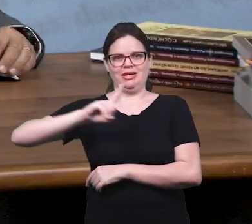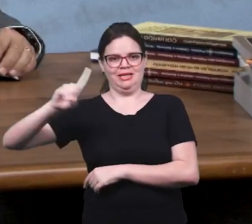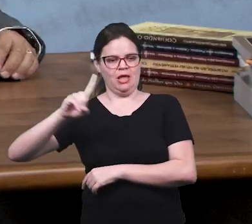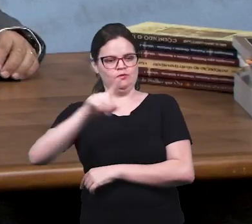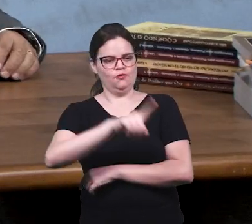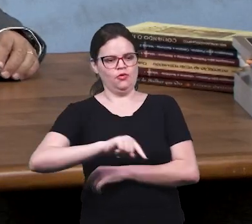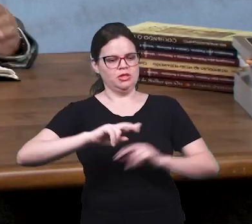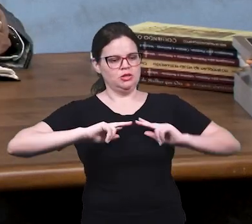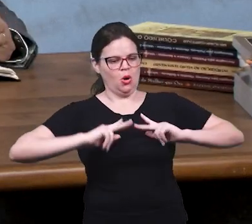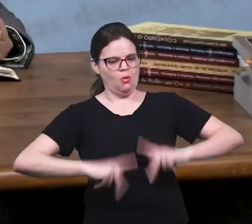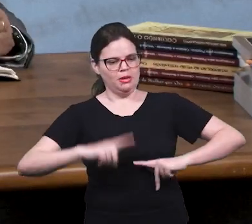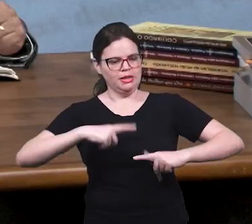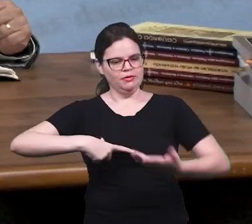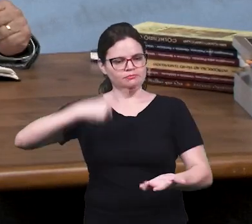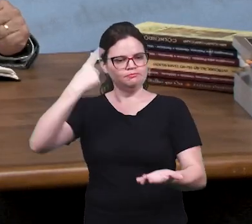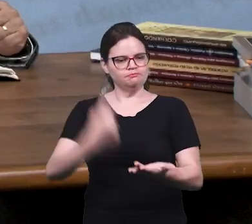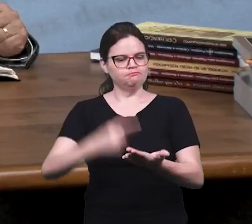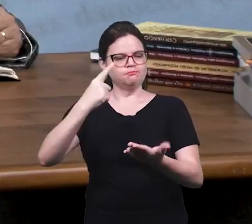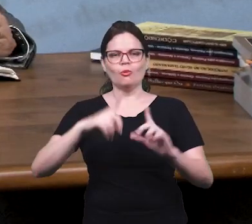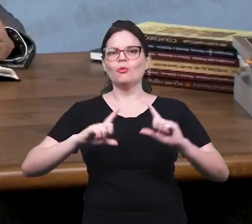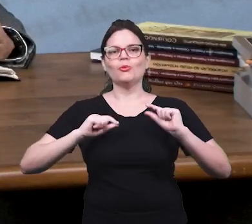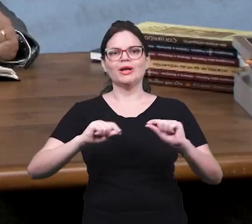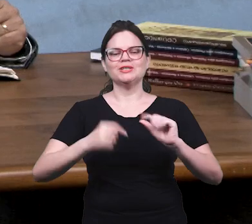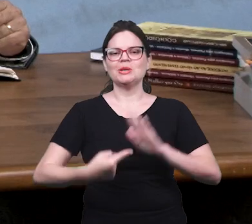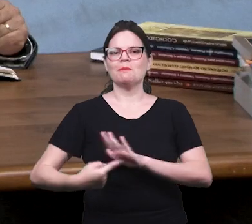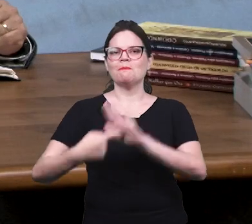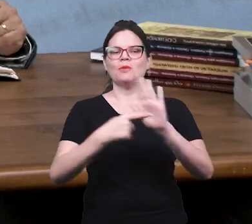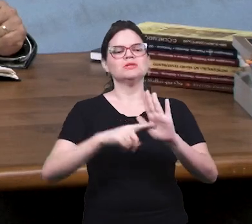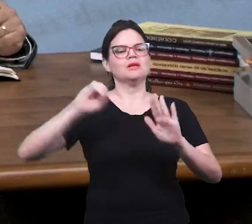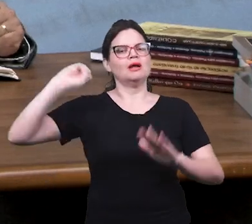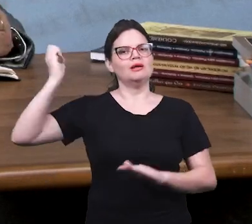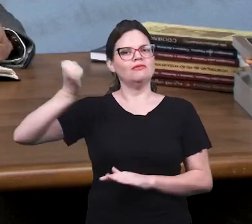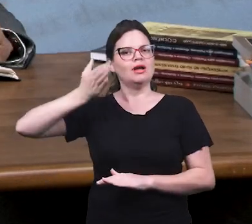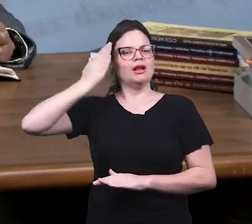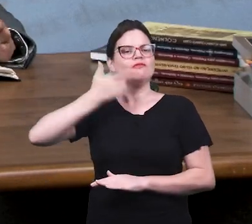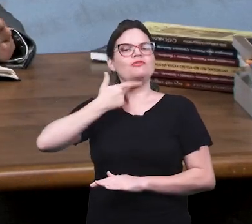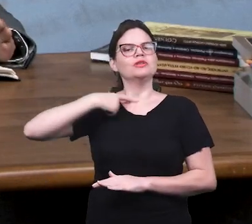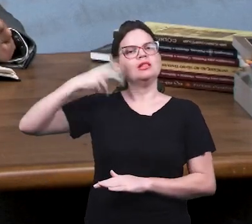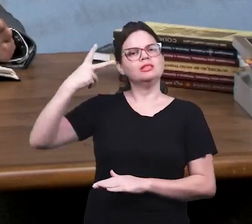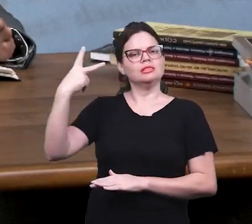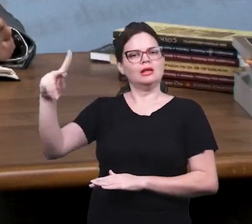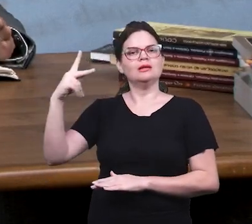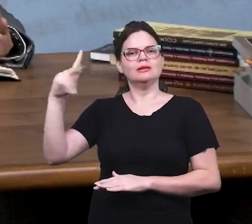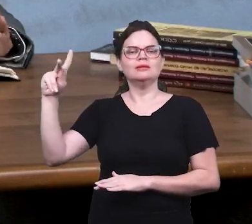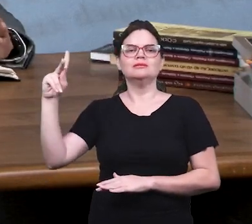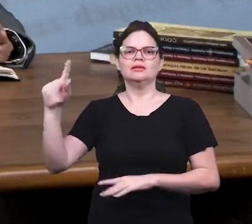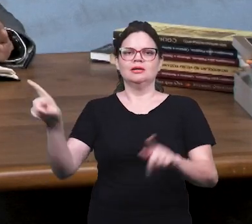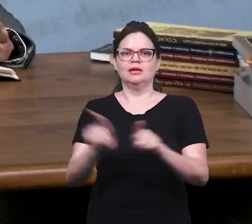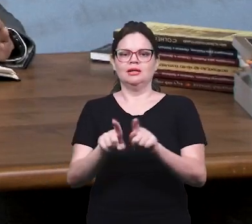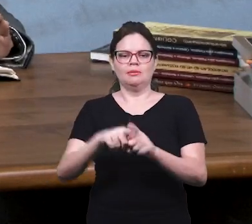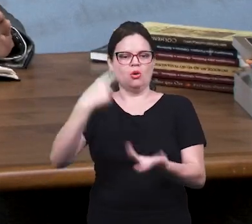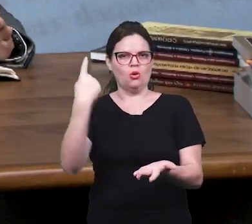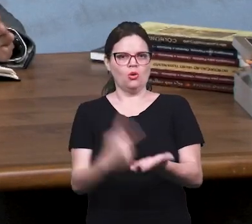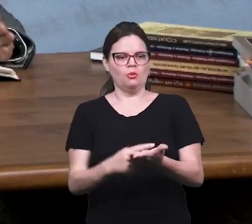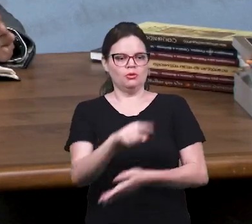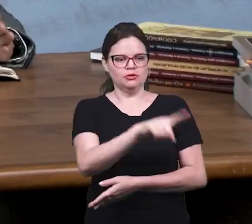os homens no sentido de revelar sua soberana vontade e obter como resposta o compromisso